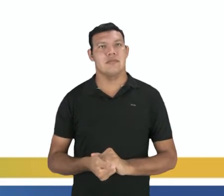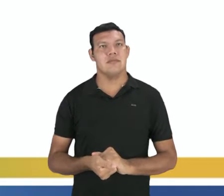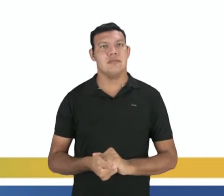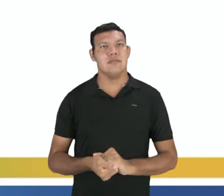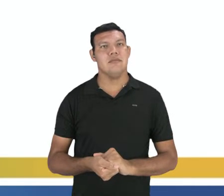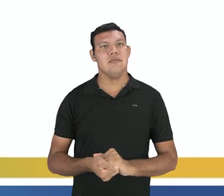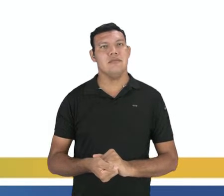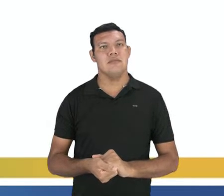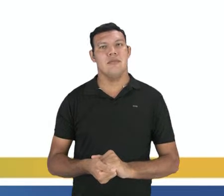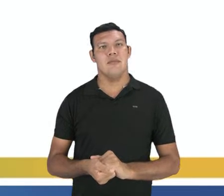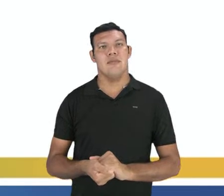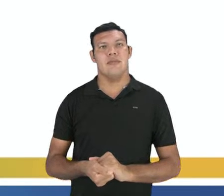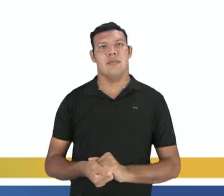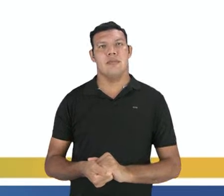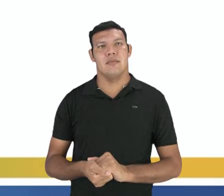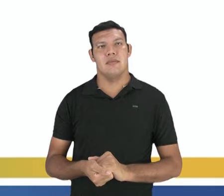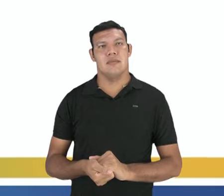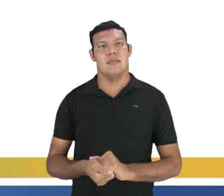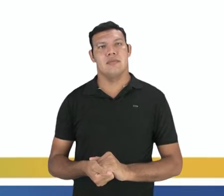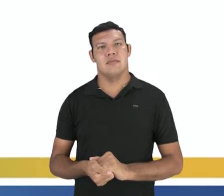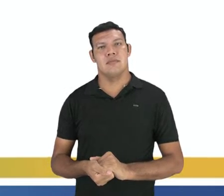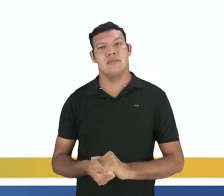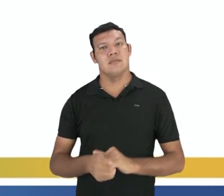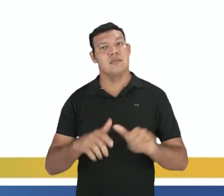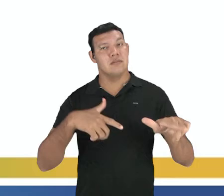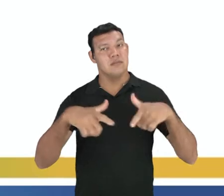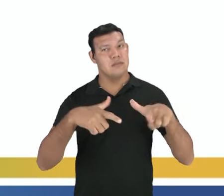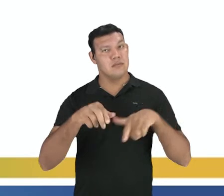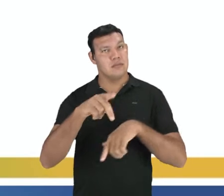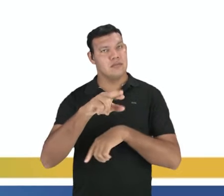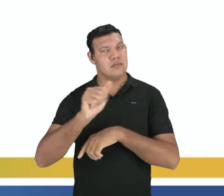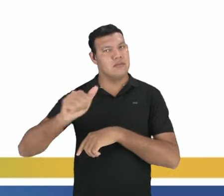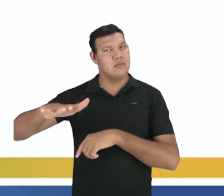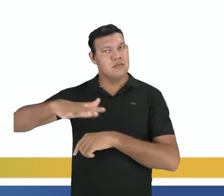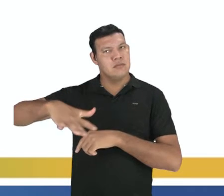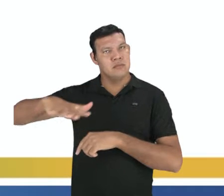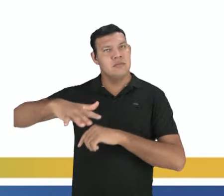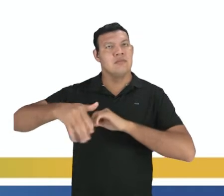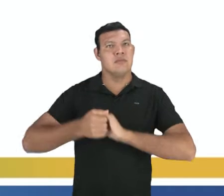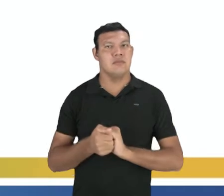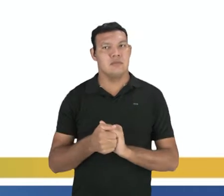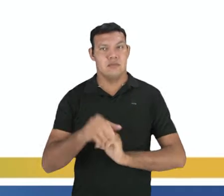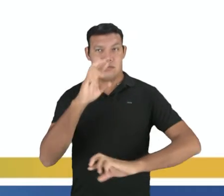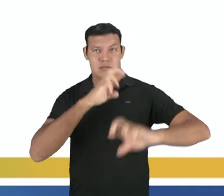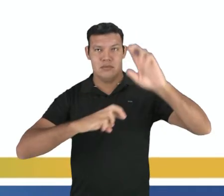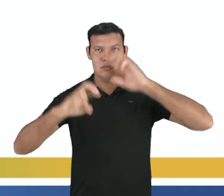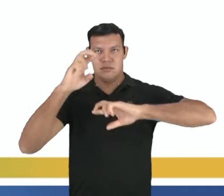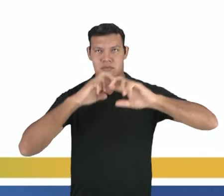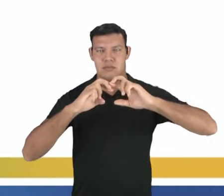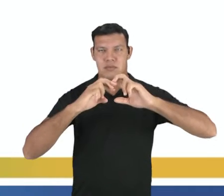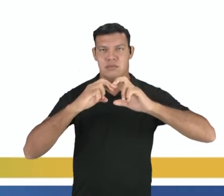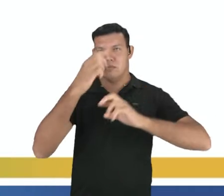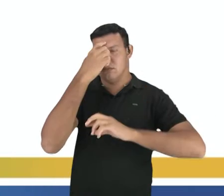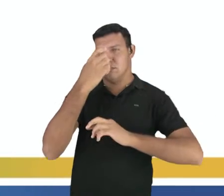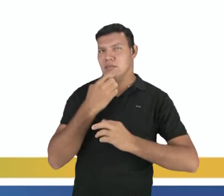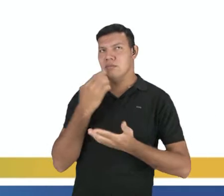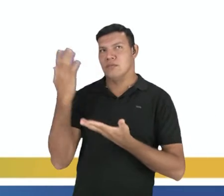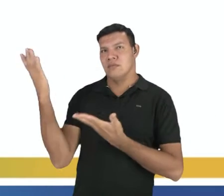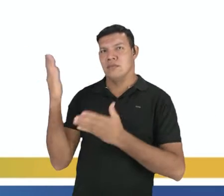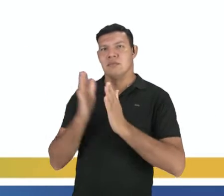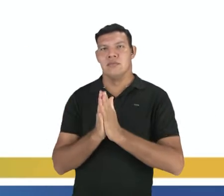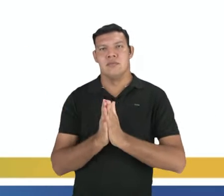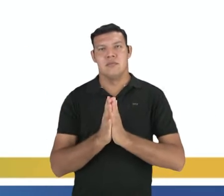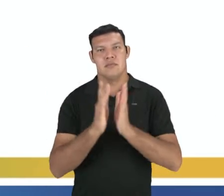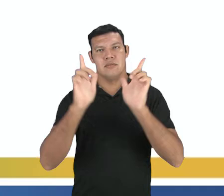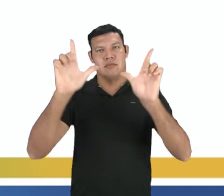Ele é igual a área sob o gráfico essa área vem aqui ok Observe que sua figura que é um quadrado né então a